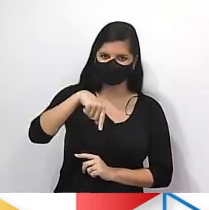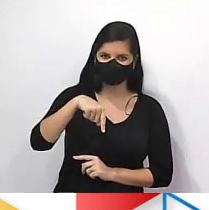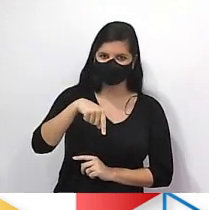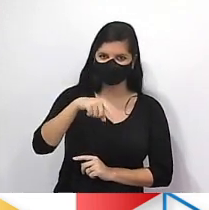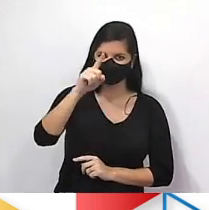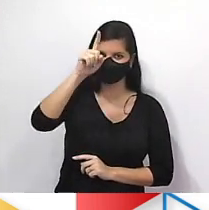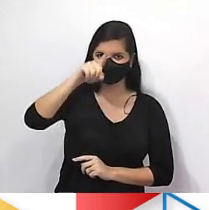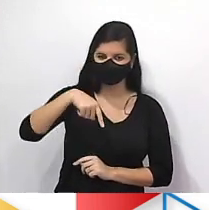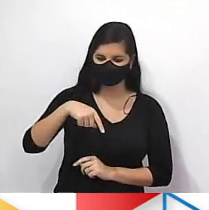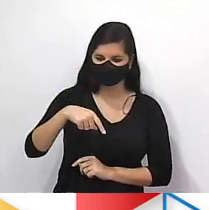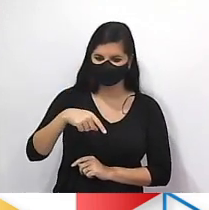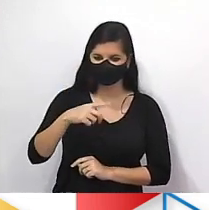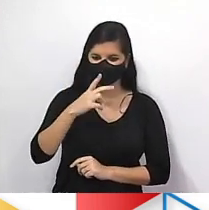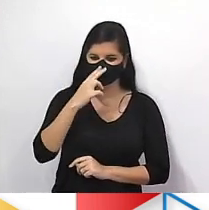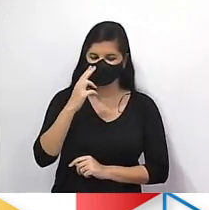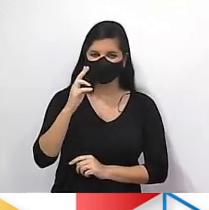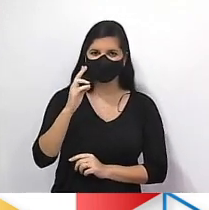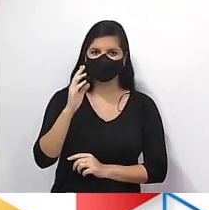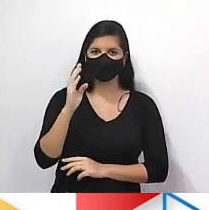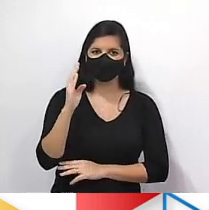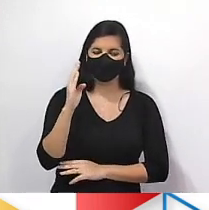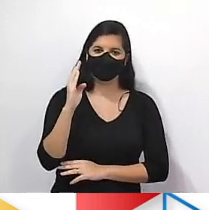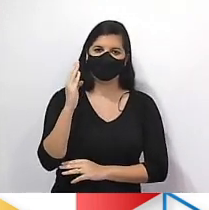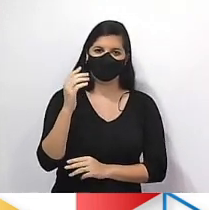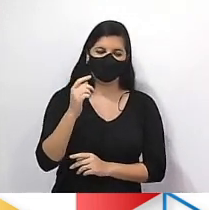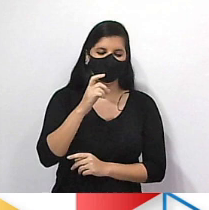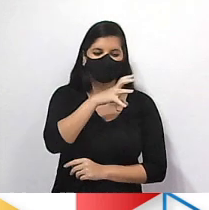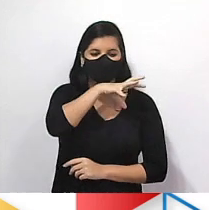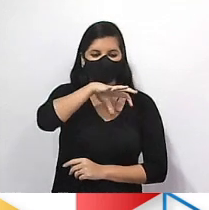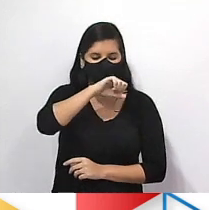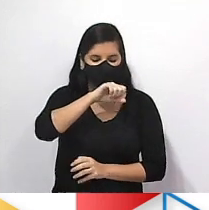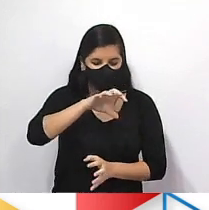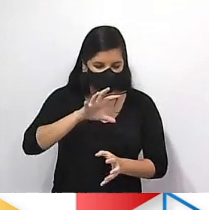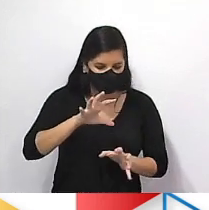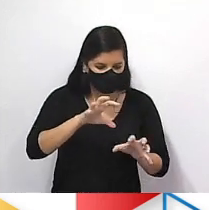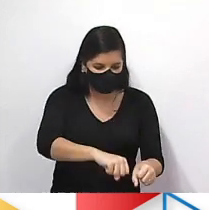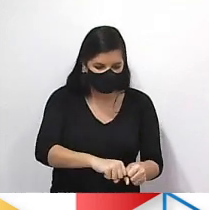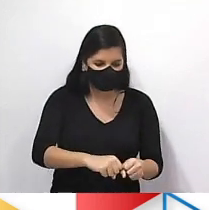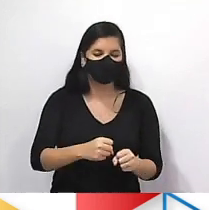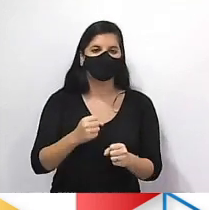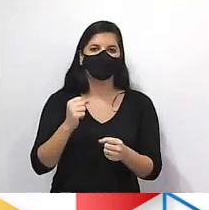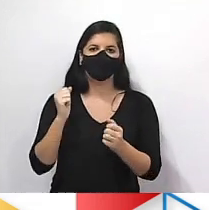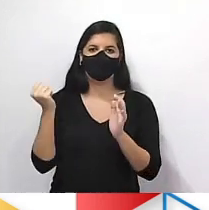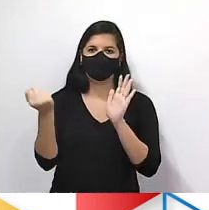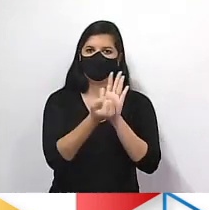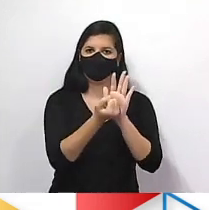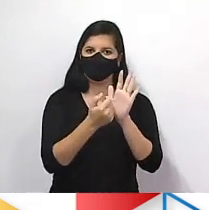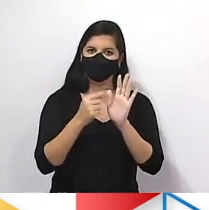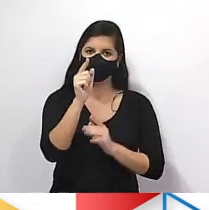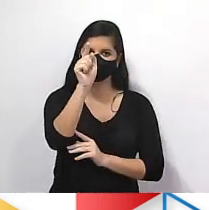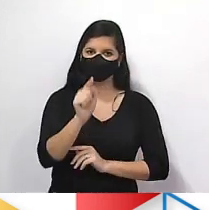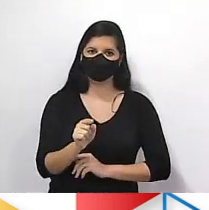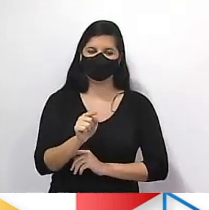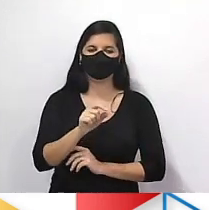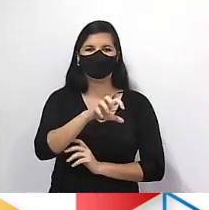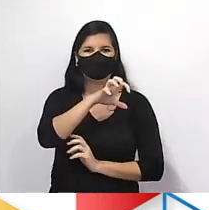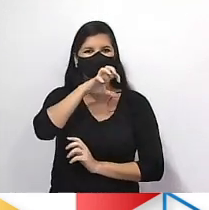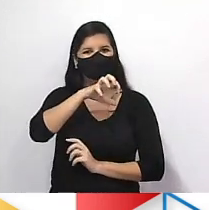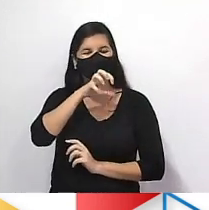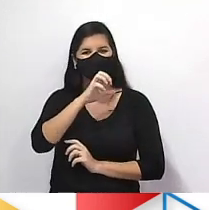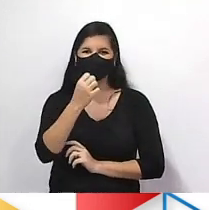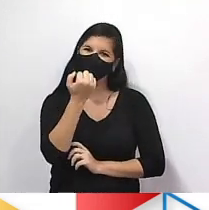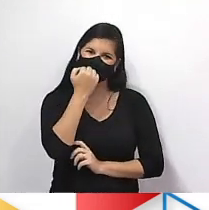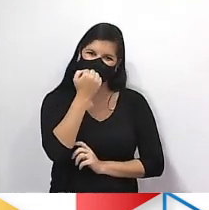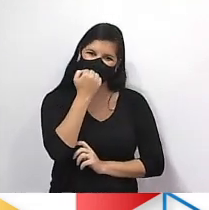se dava o corte no osso, toda vez que você caçava um animal, ia lá e marcava o osso como representação da tua